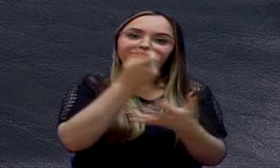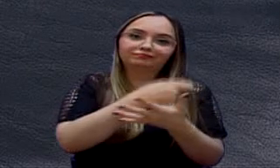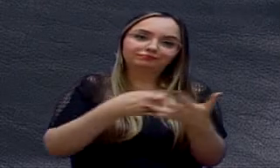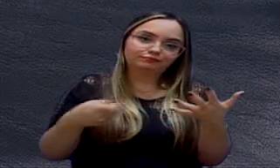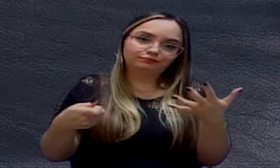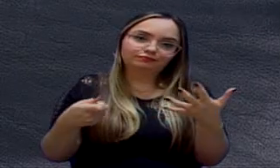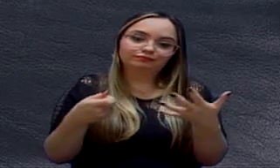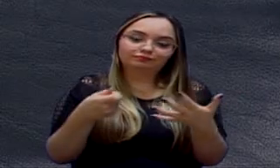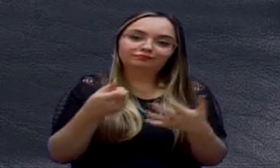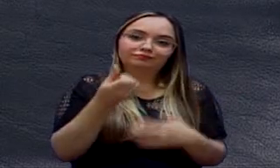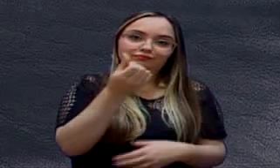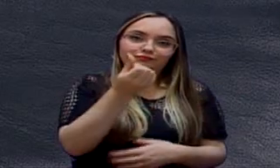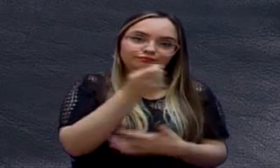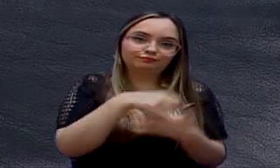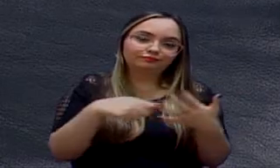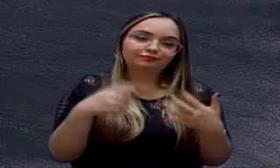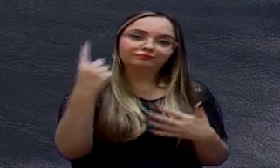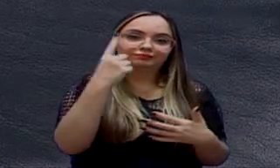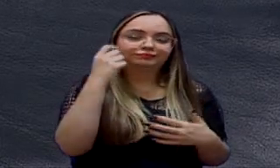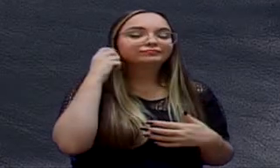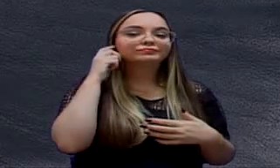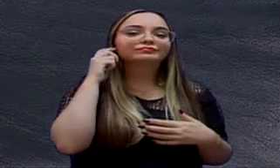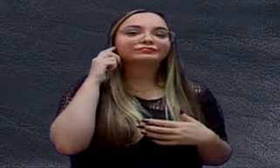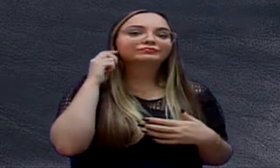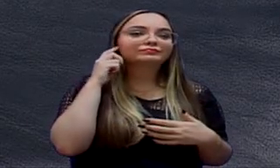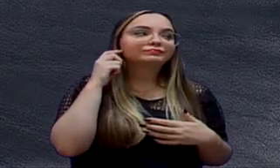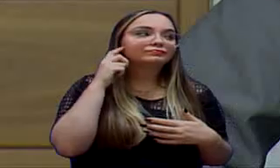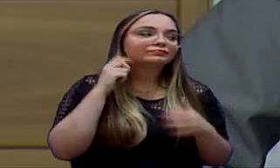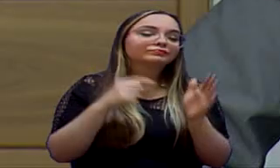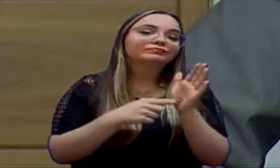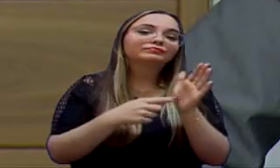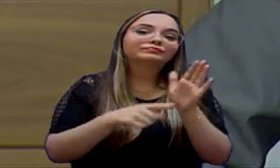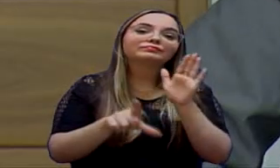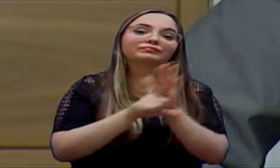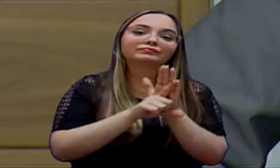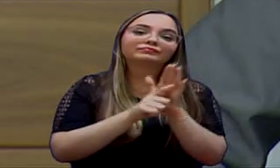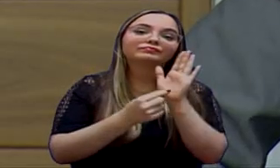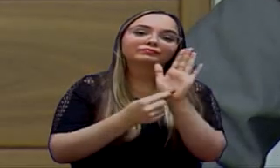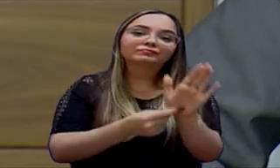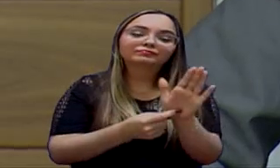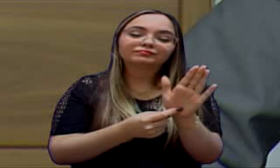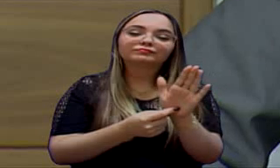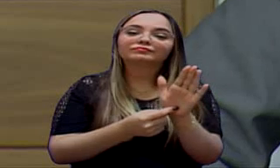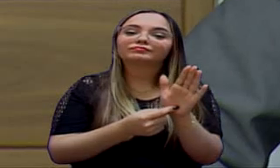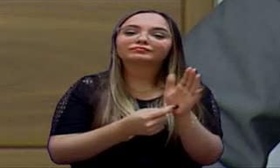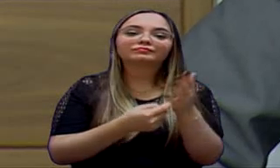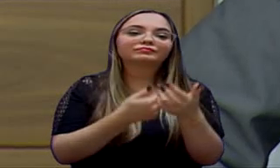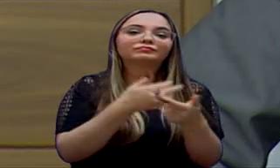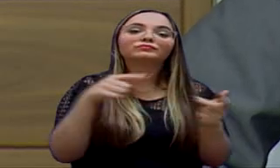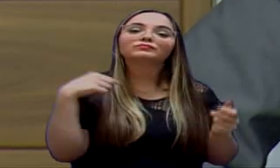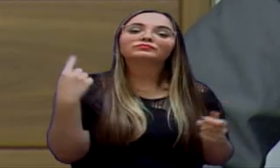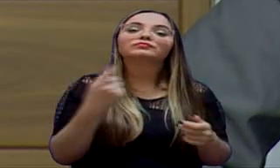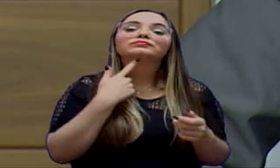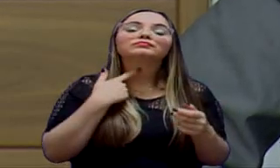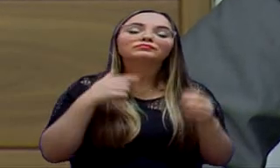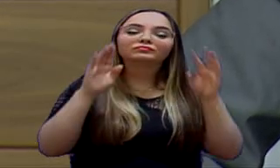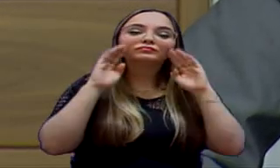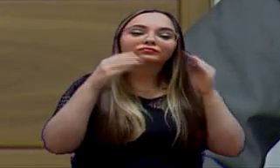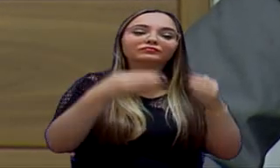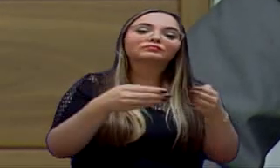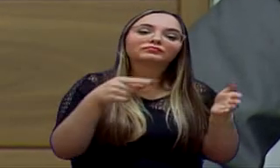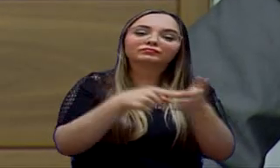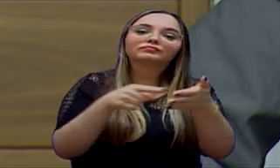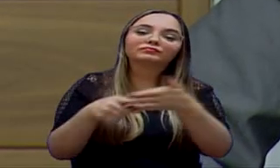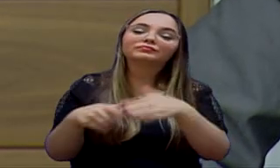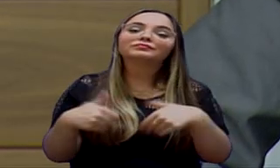do ano e é uma lei que na verdade mostra as diretrizes e metas das políticas